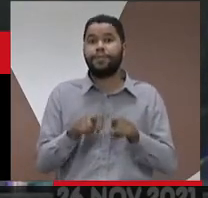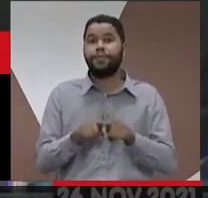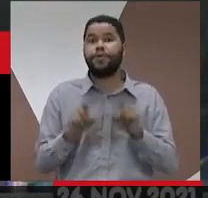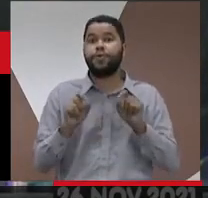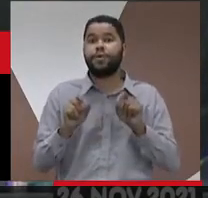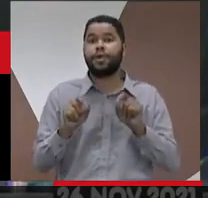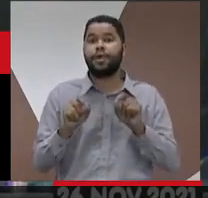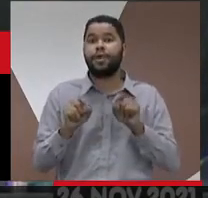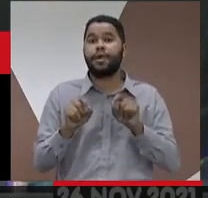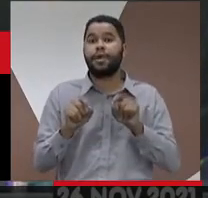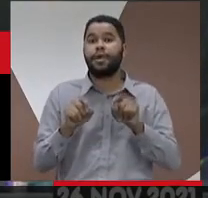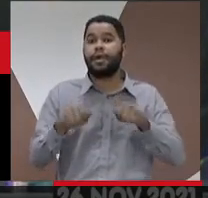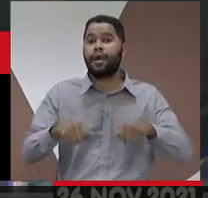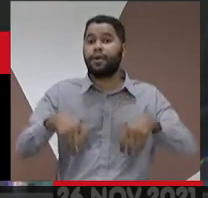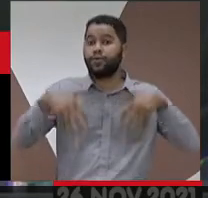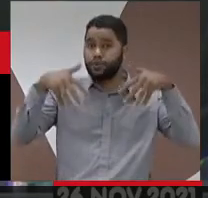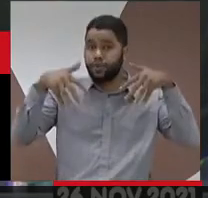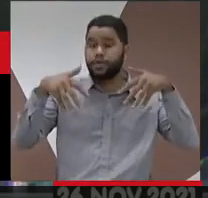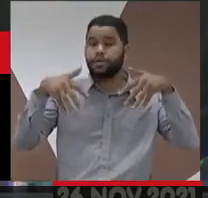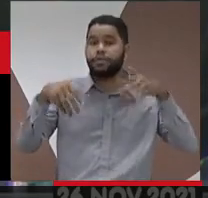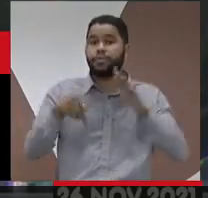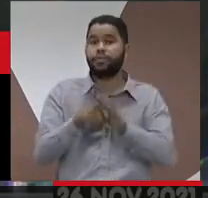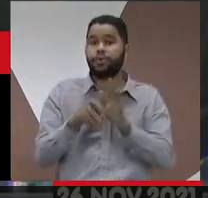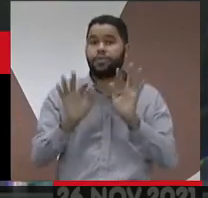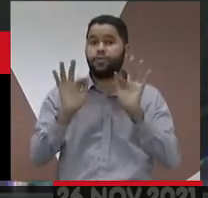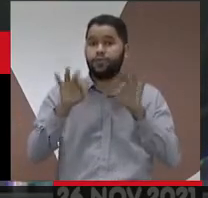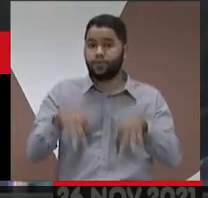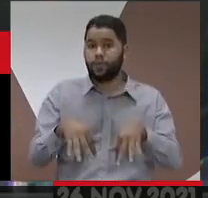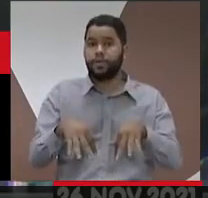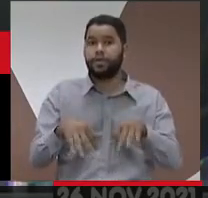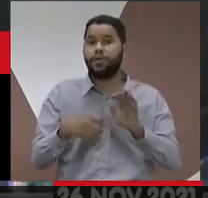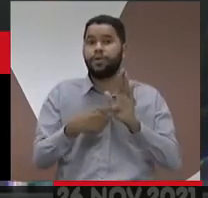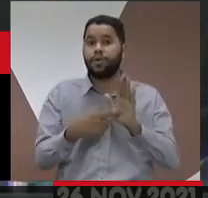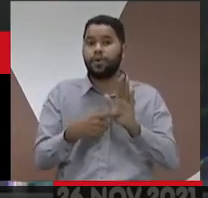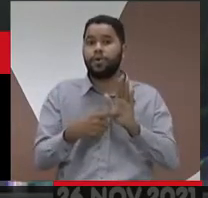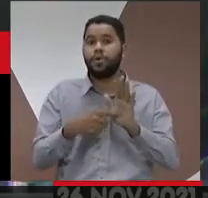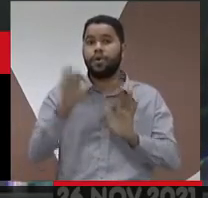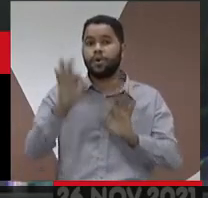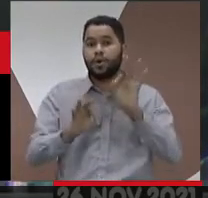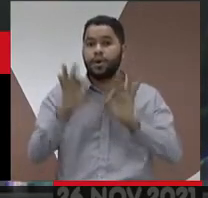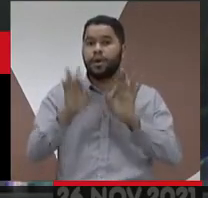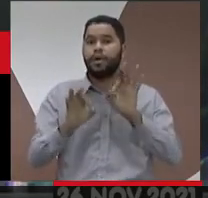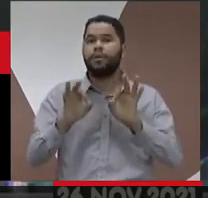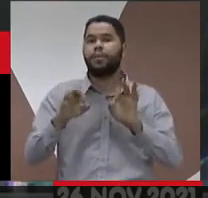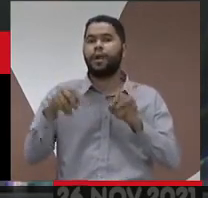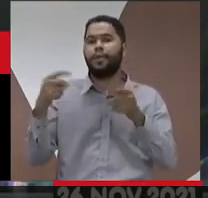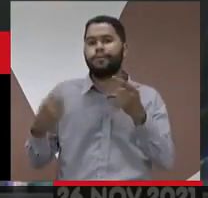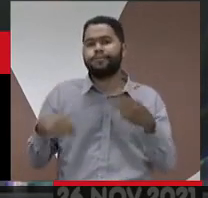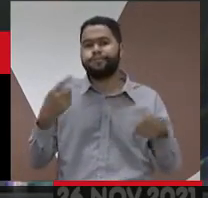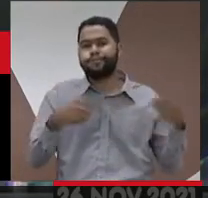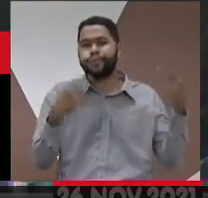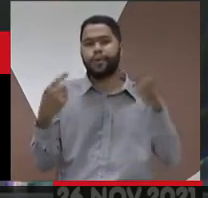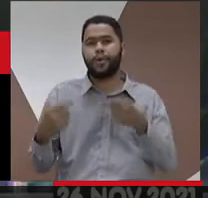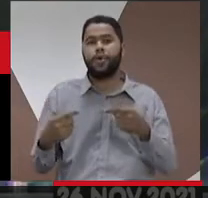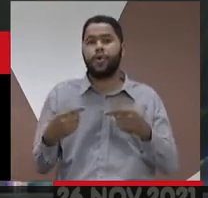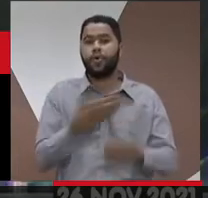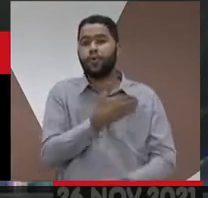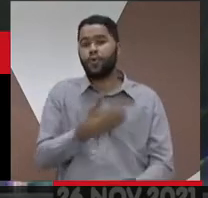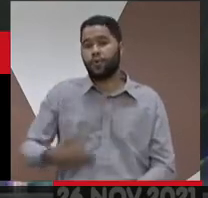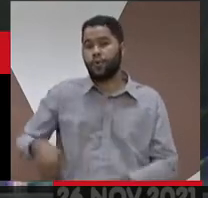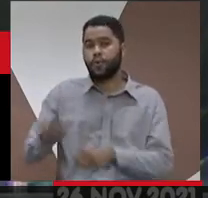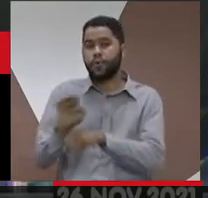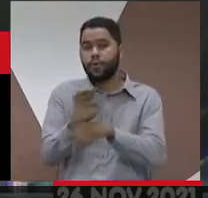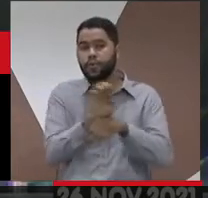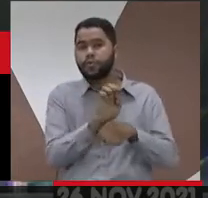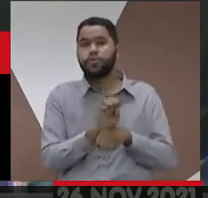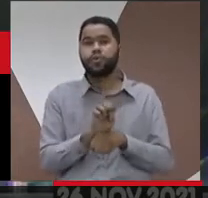uma audiência, a audiência final prevista para fazer esse debate, e que o governo do Estado